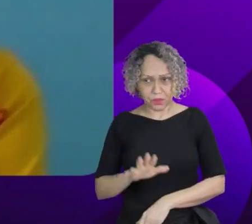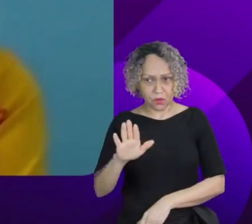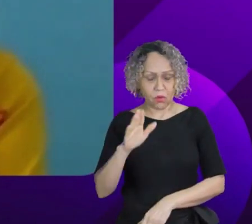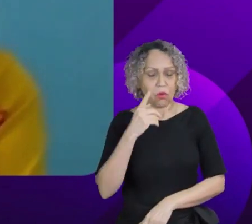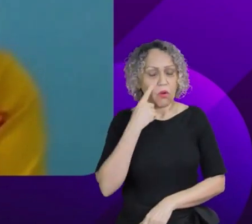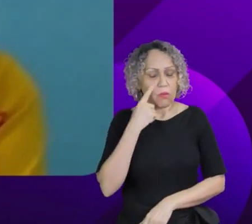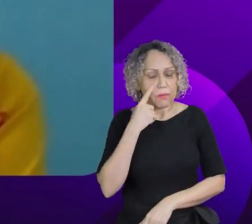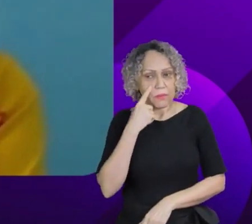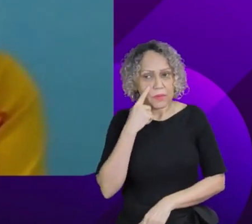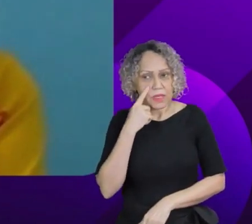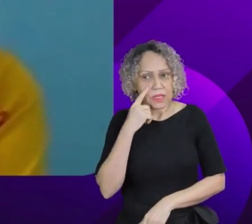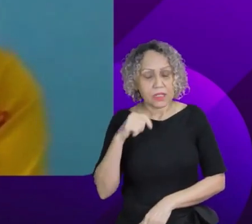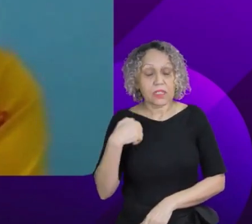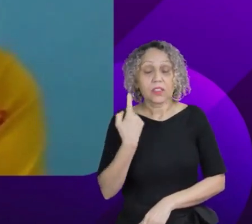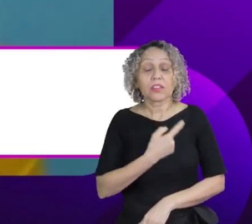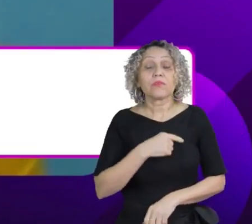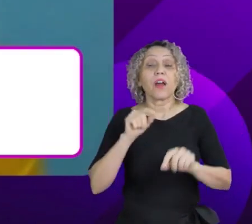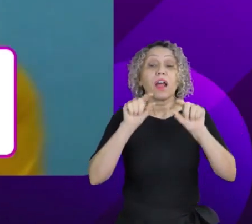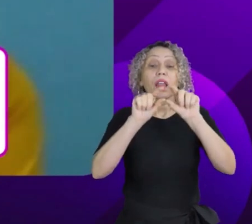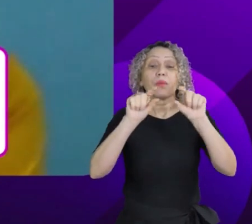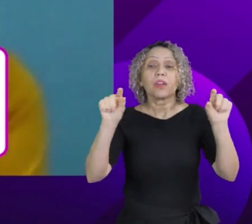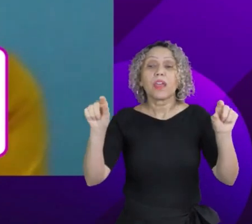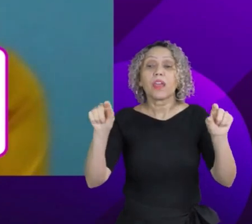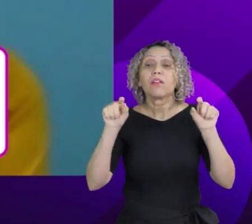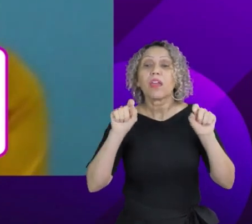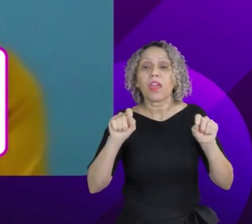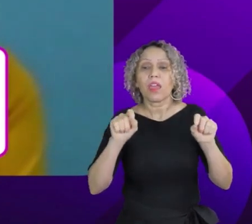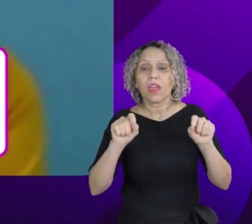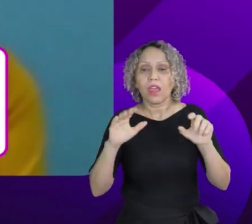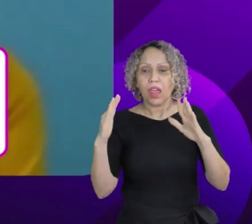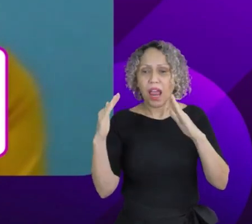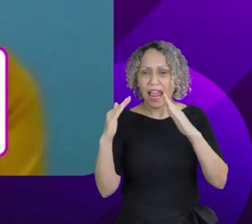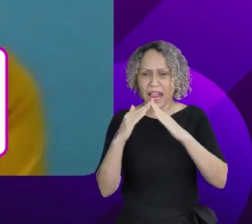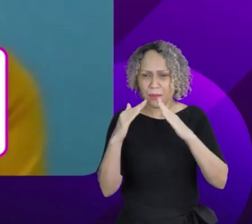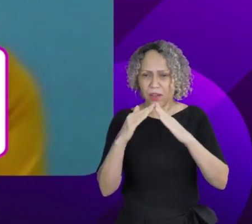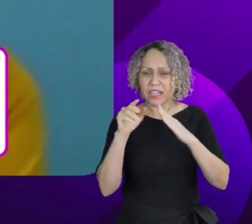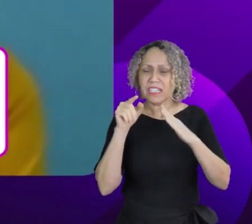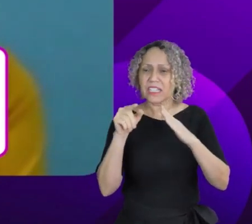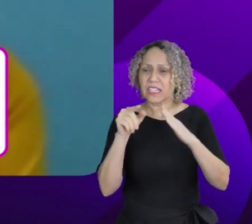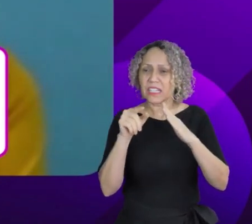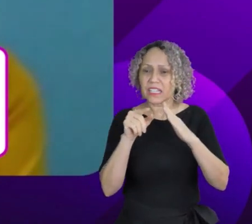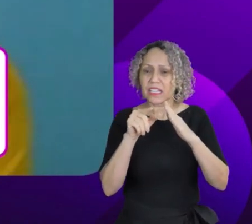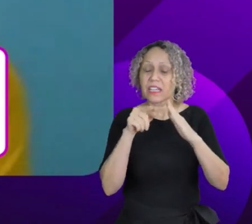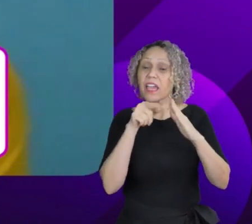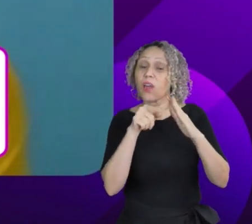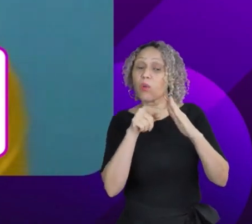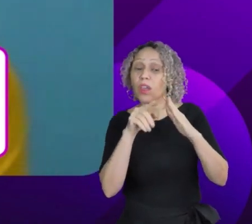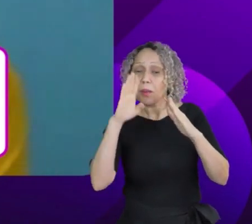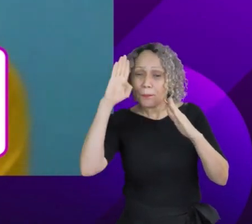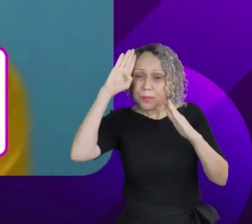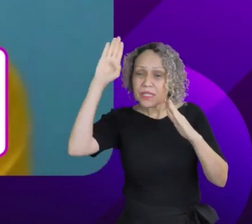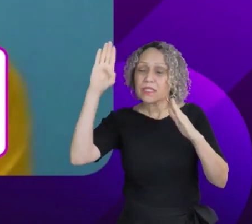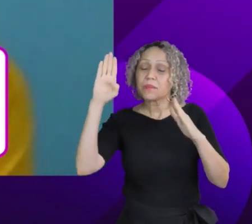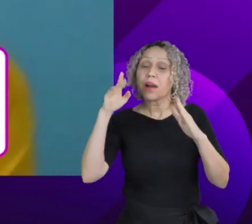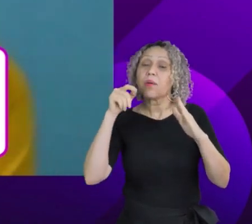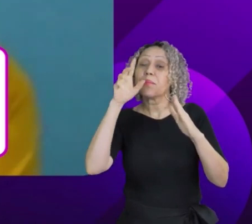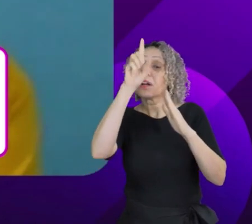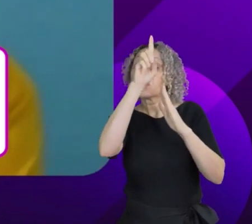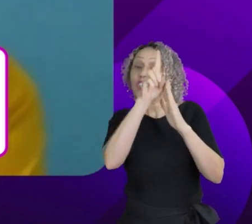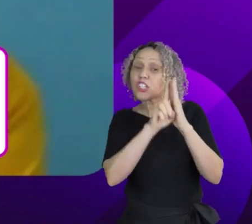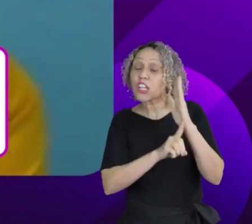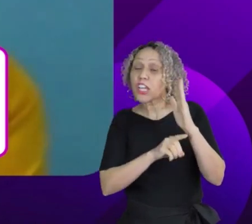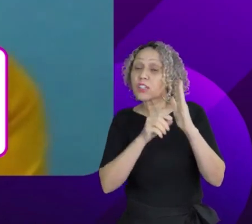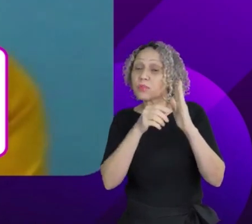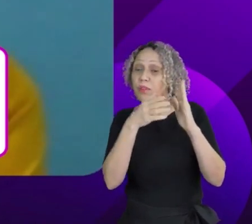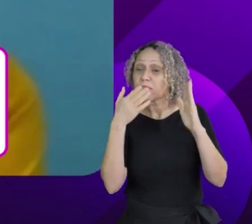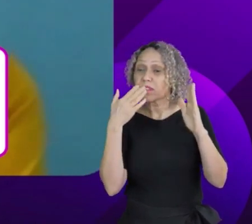colocar ali. Quando a gente coloca, a gente fala o seguinte: a moradia, ela é a porta de entrada para outros direitos.